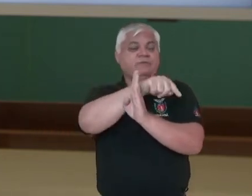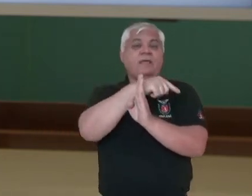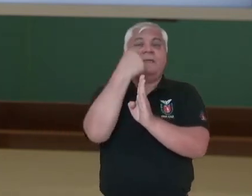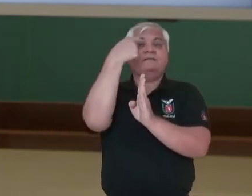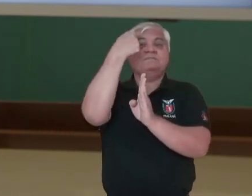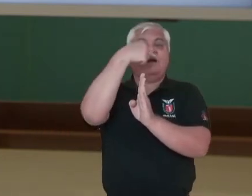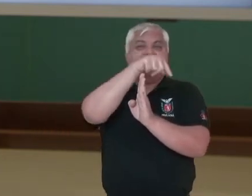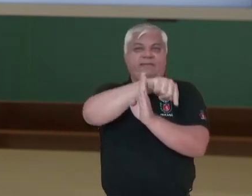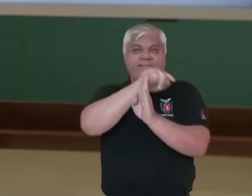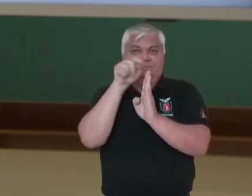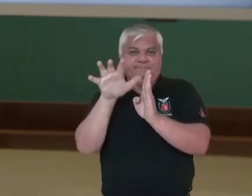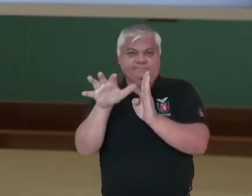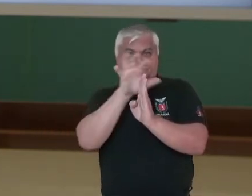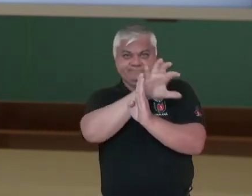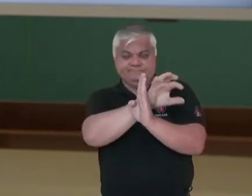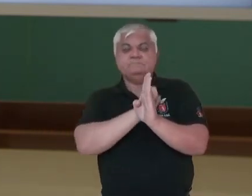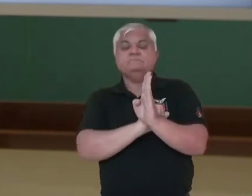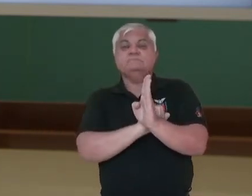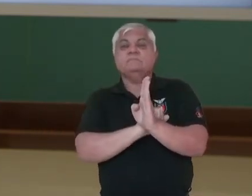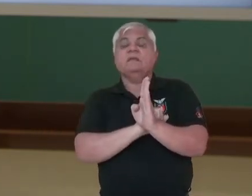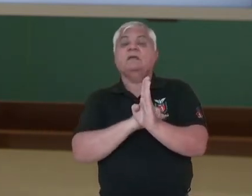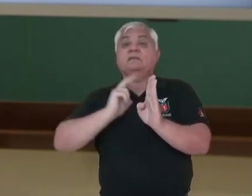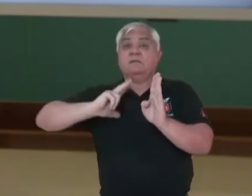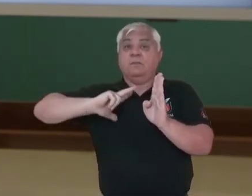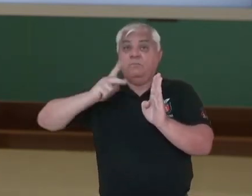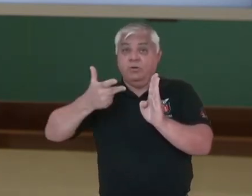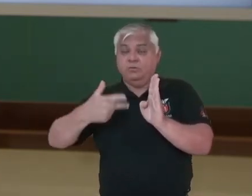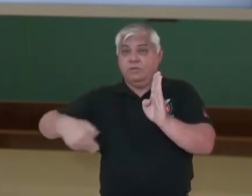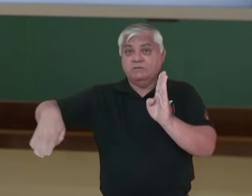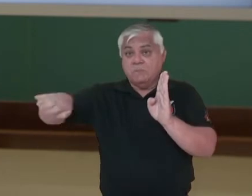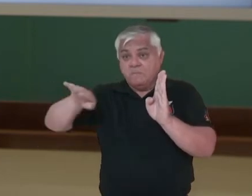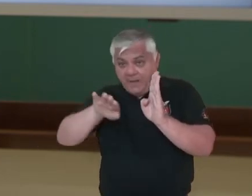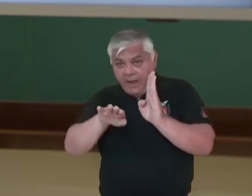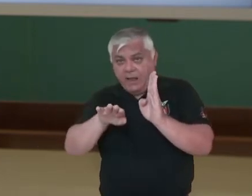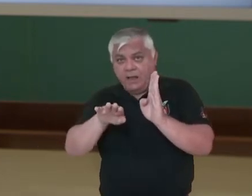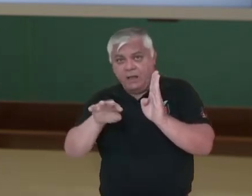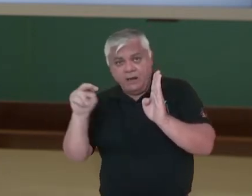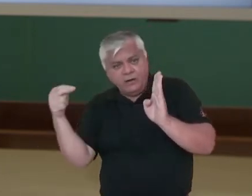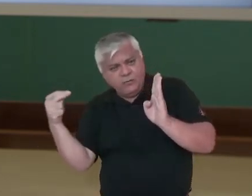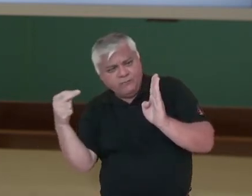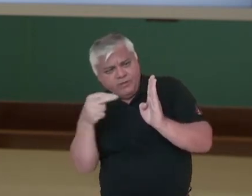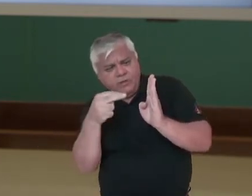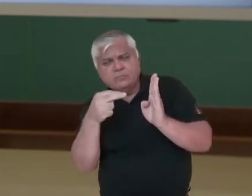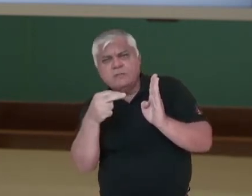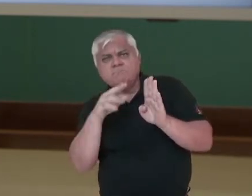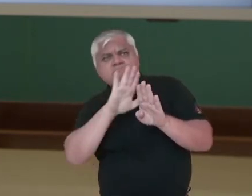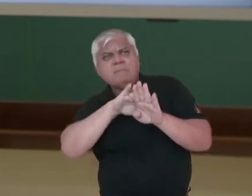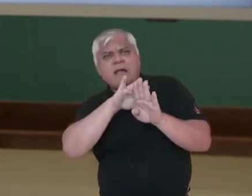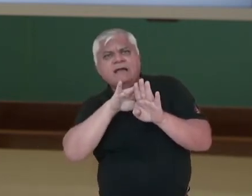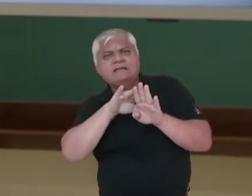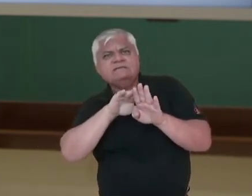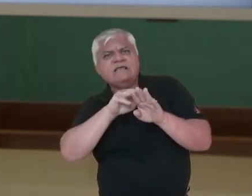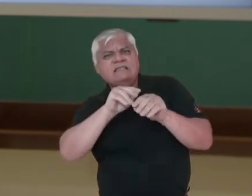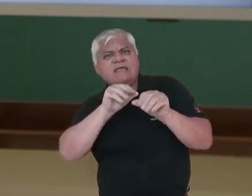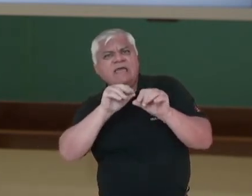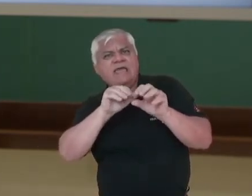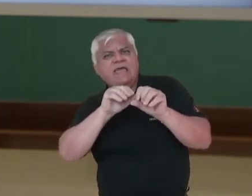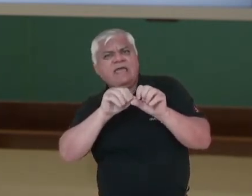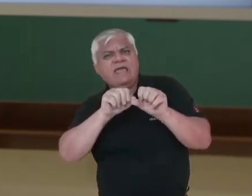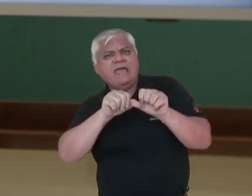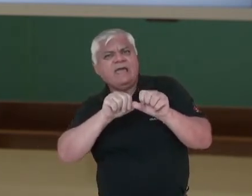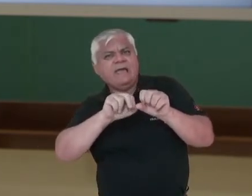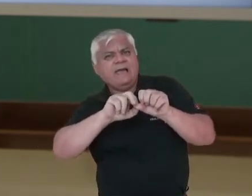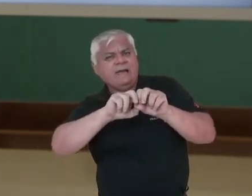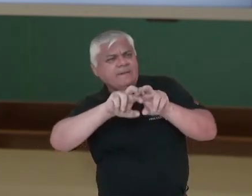primeira divisão. Quando os portugueses chegaram aqui, eles viram que tinha muito mais recursos para serem